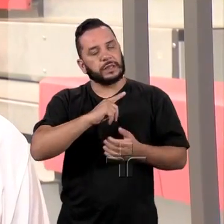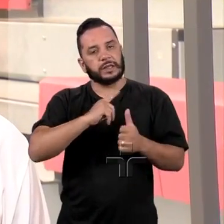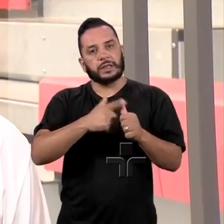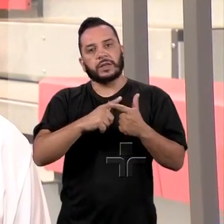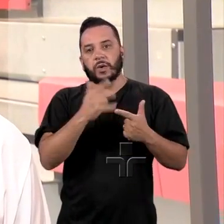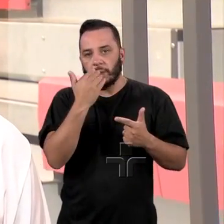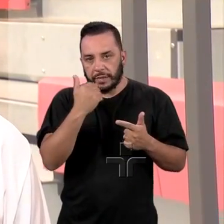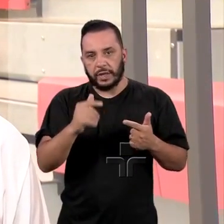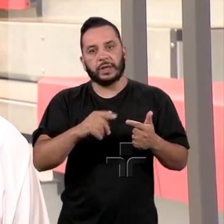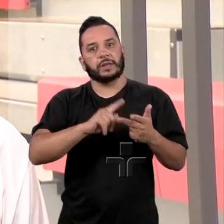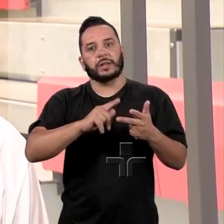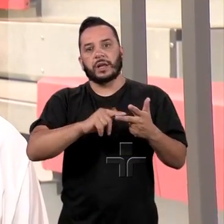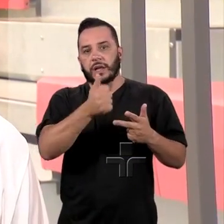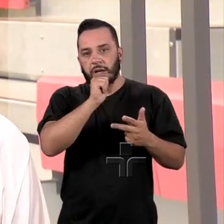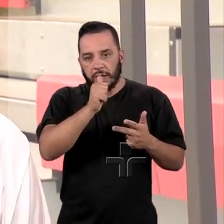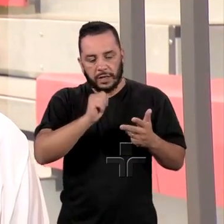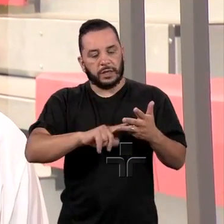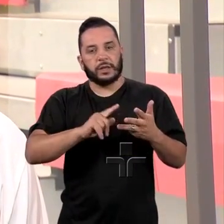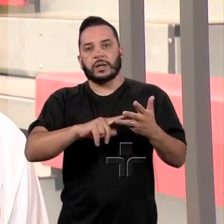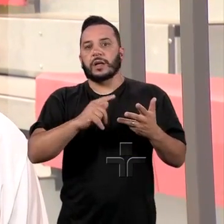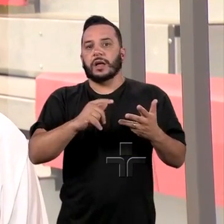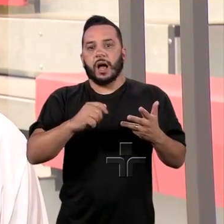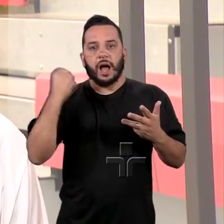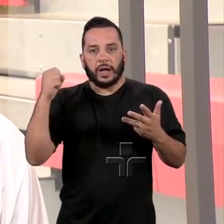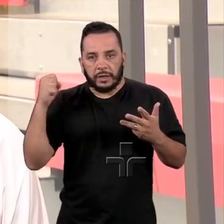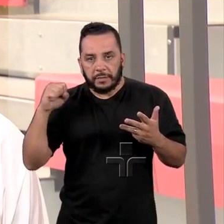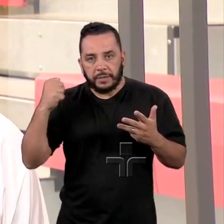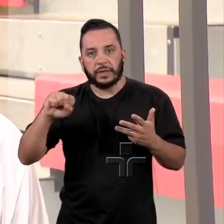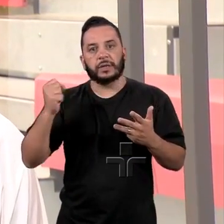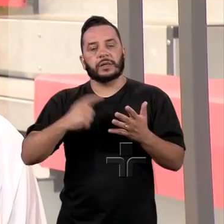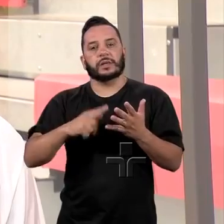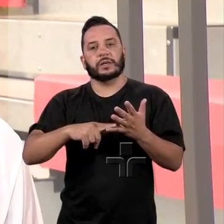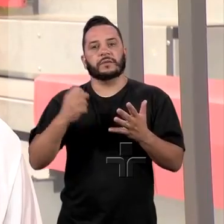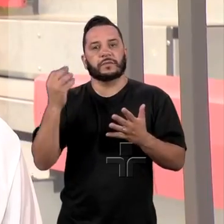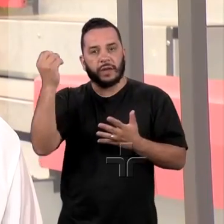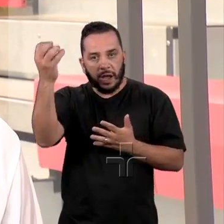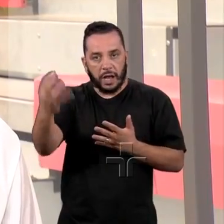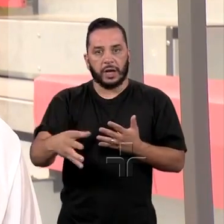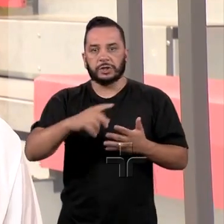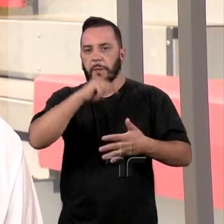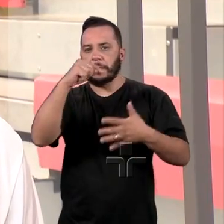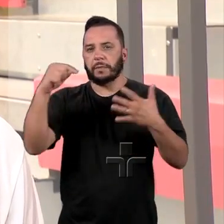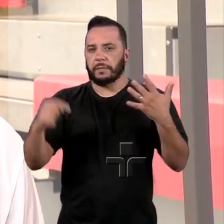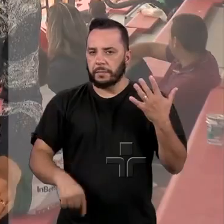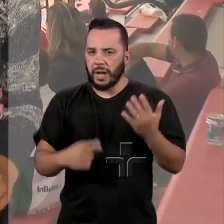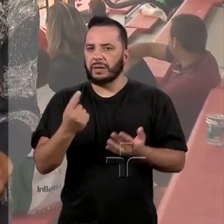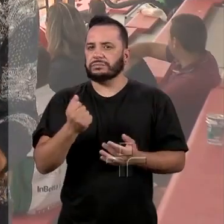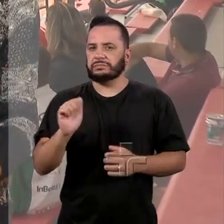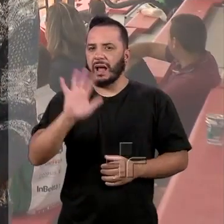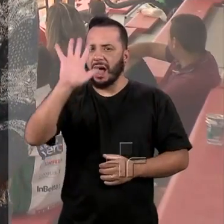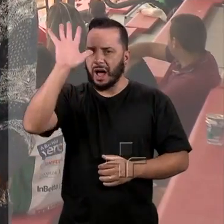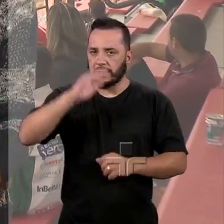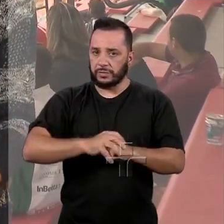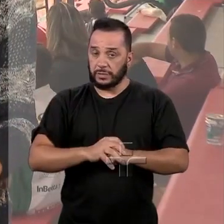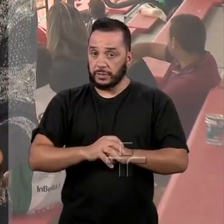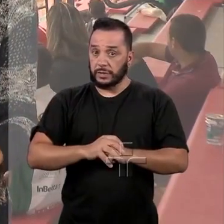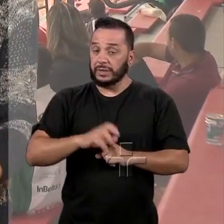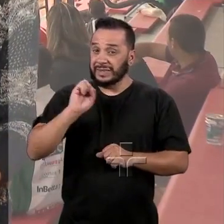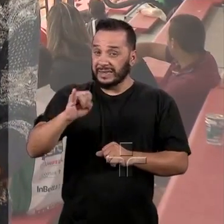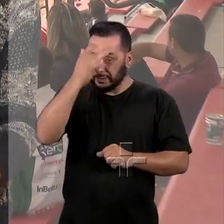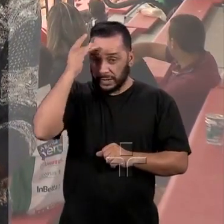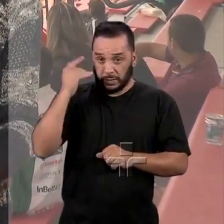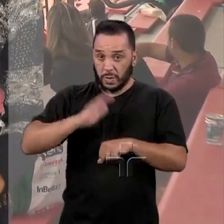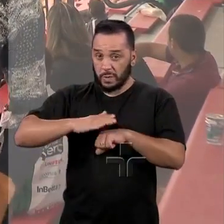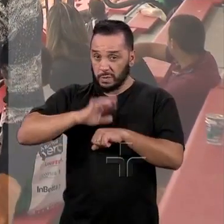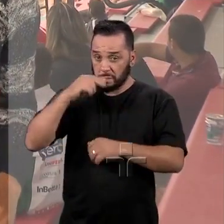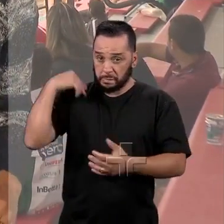tem alimentação que é diferenciada, tem academia, os treinos, as viagens, então são muitos custos. Se o jogador tivesse que